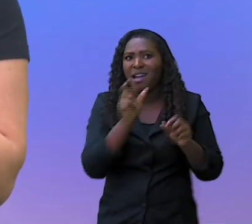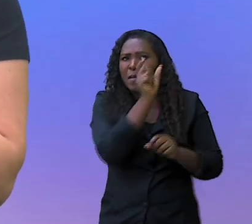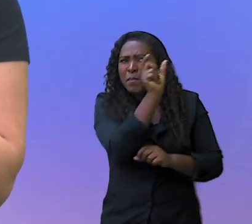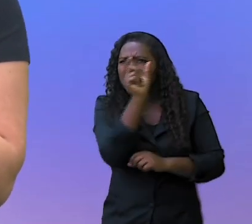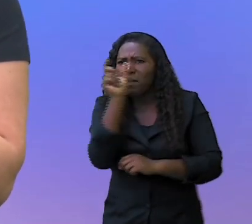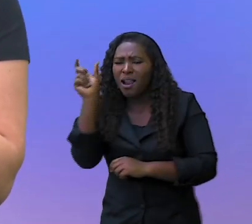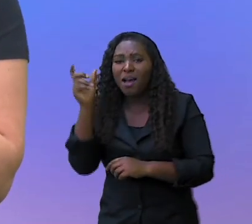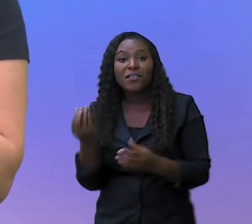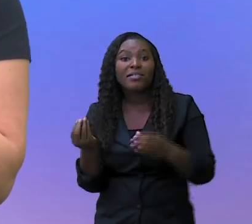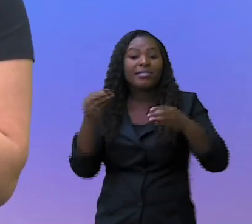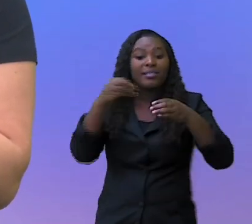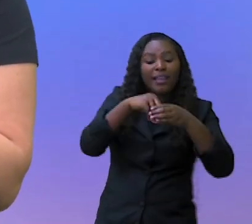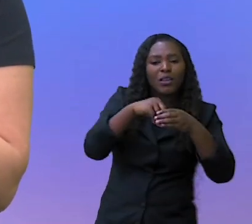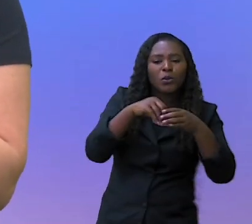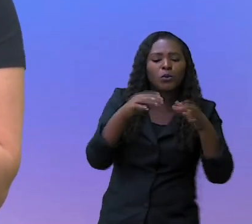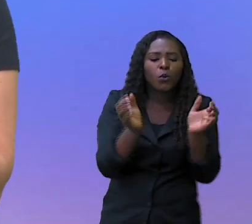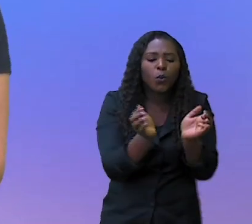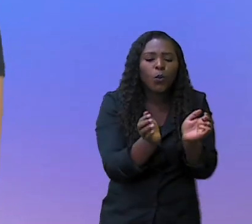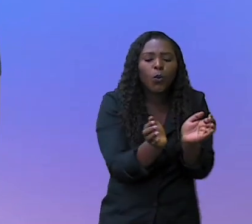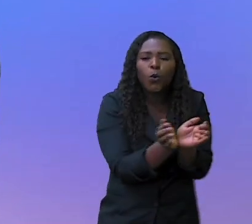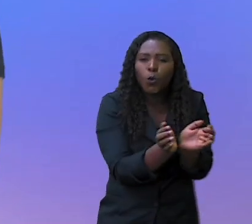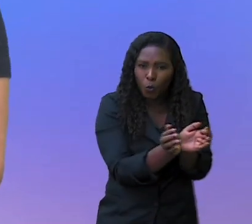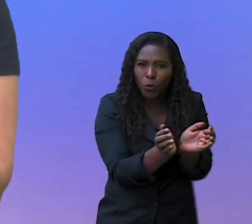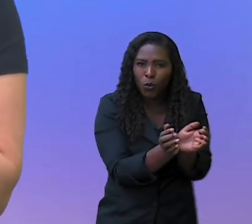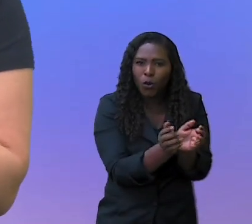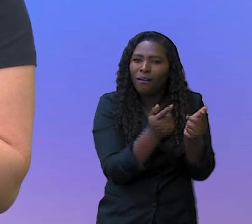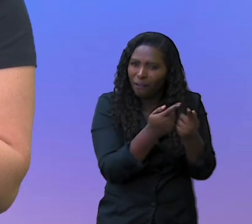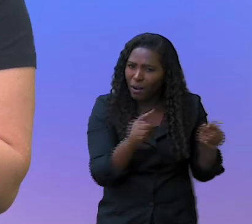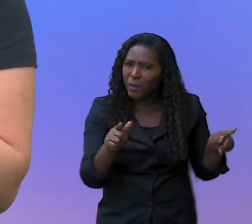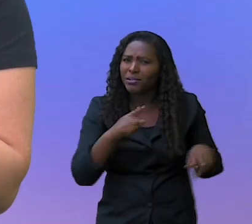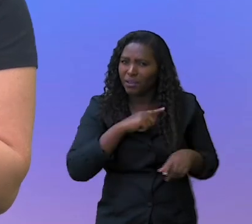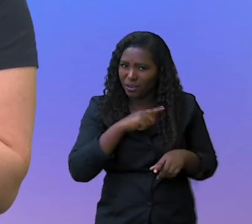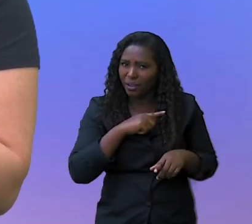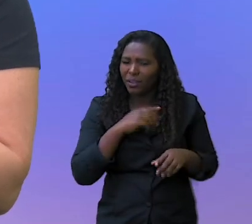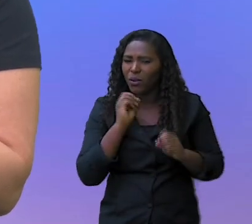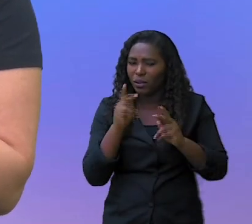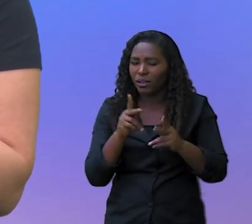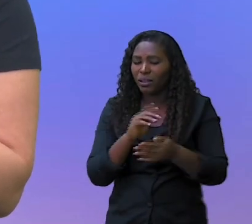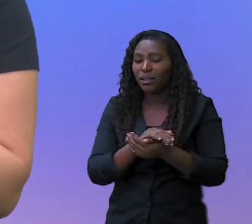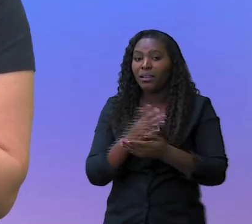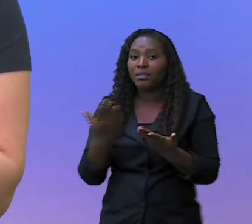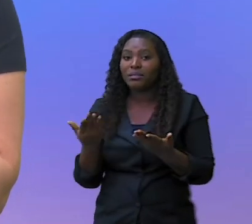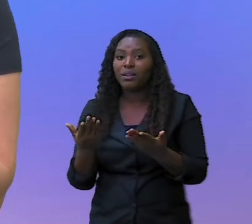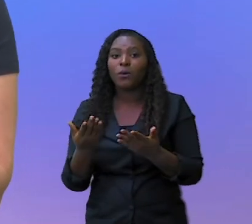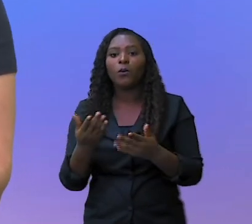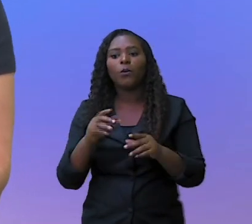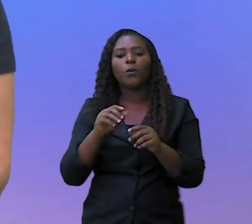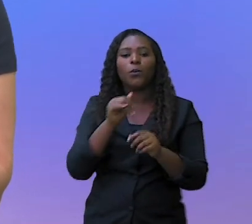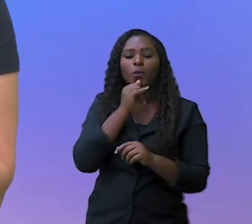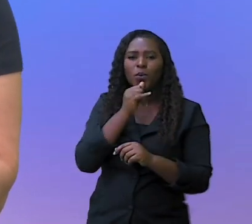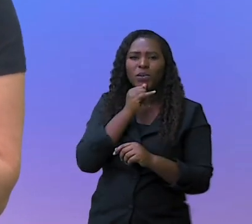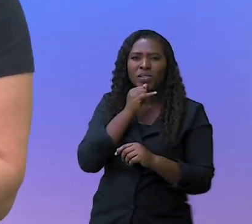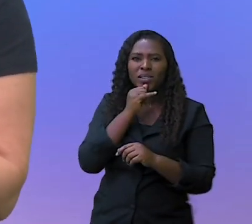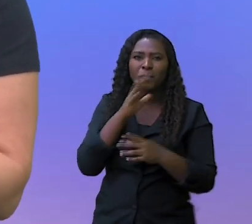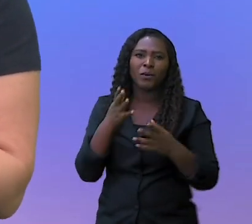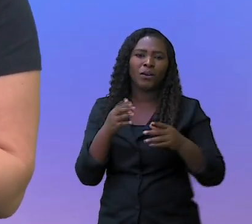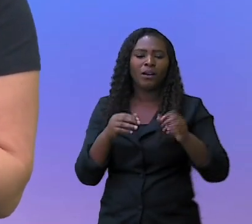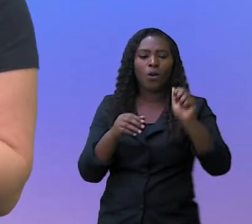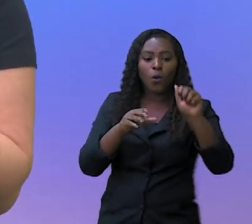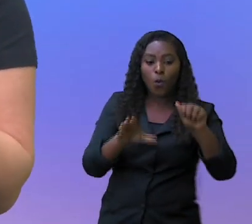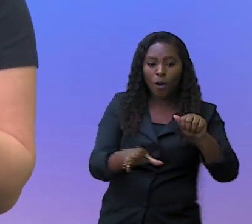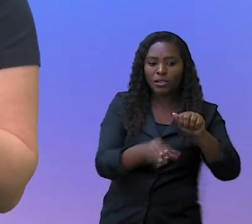adjunto ele corresponde a qualquer um dos termos da oração que acompanham o sentido de quem? Do nome, do